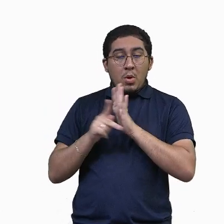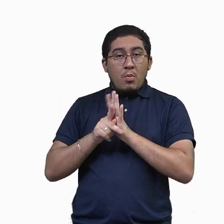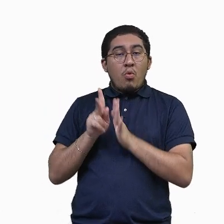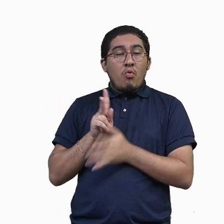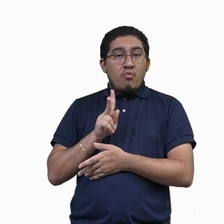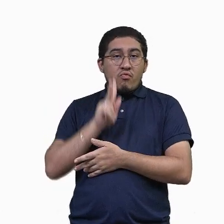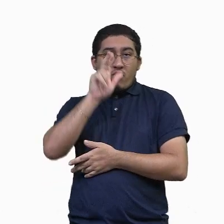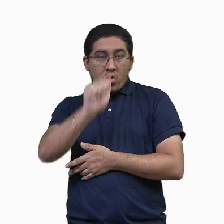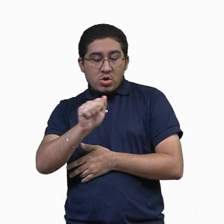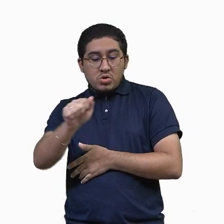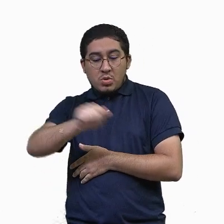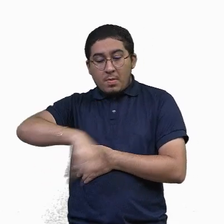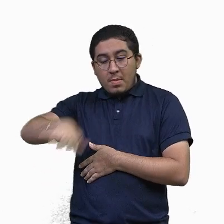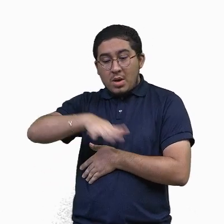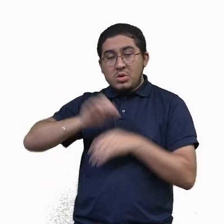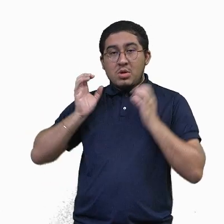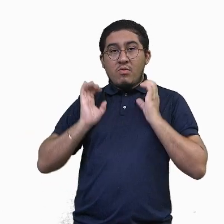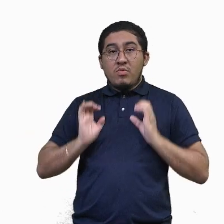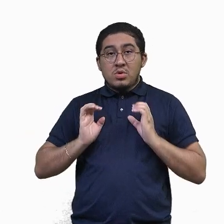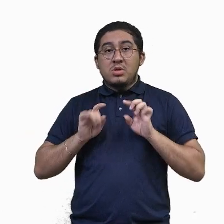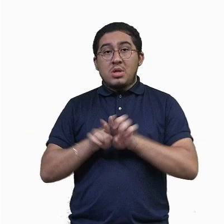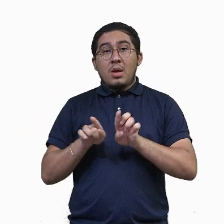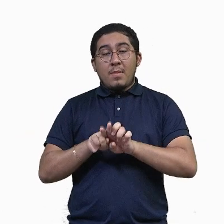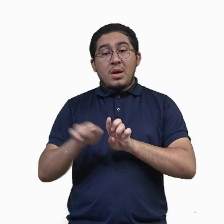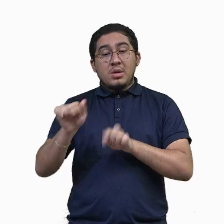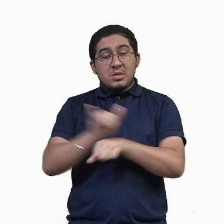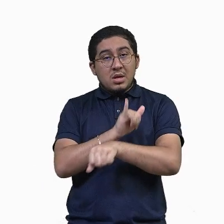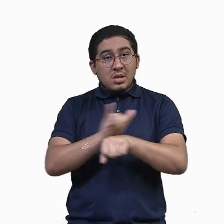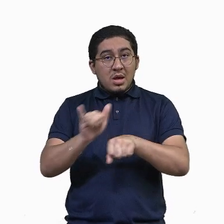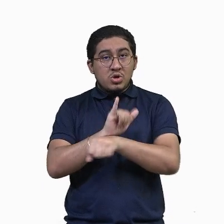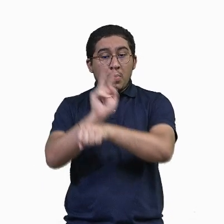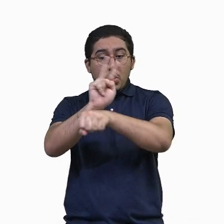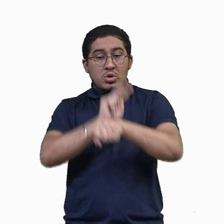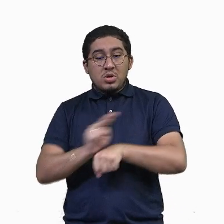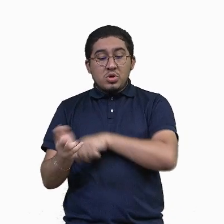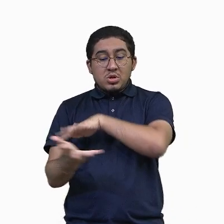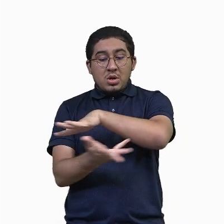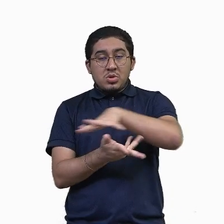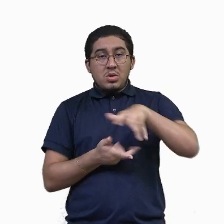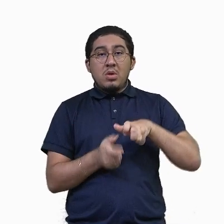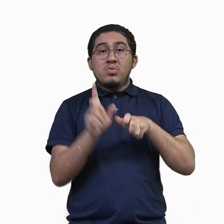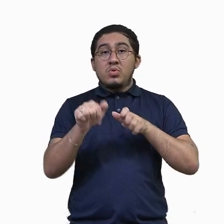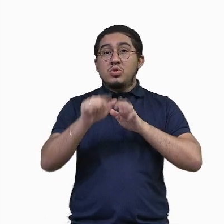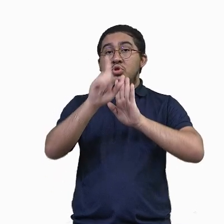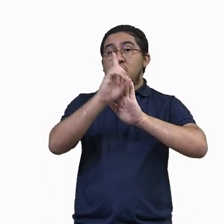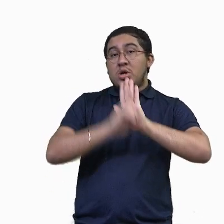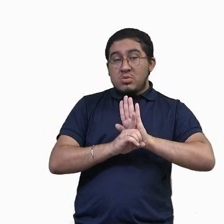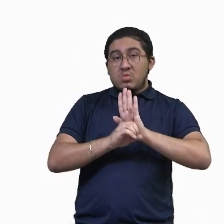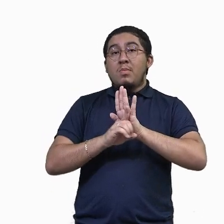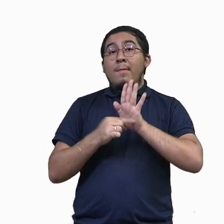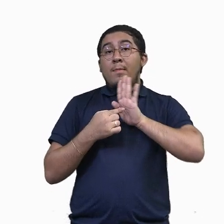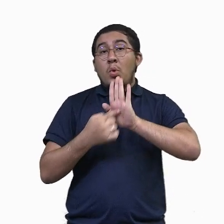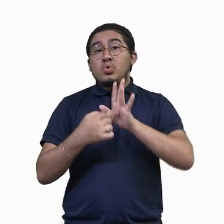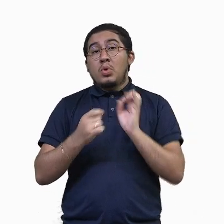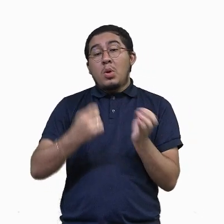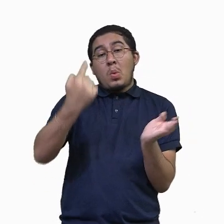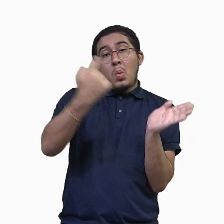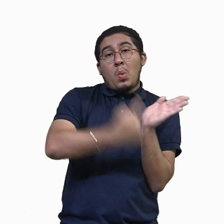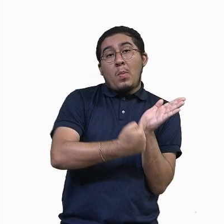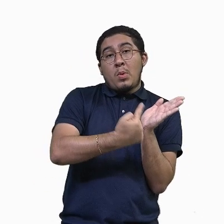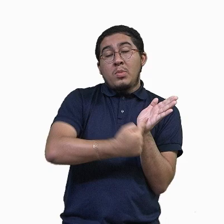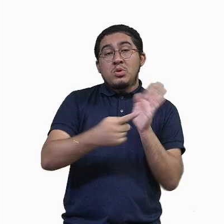e mecanismos de proteção internacional de direitos reforçaram o compromisso com